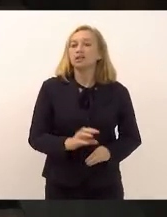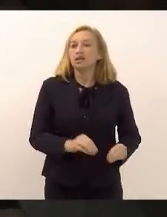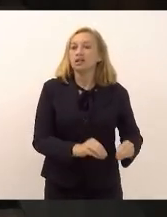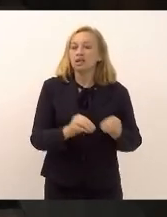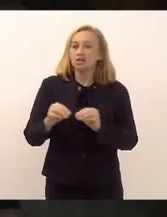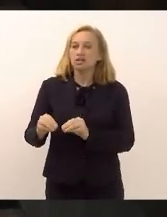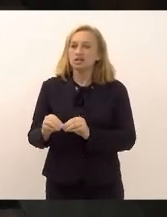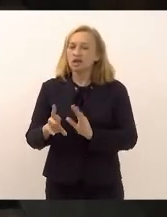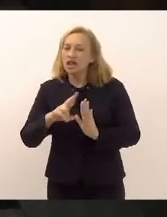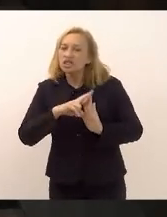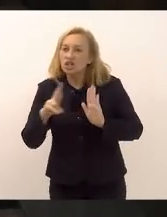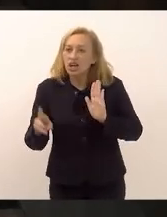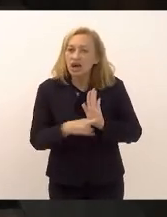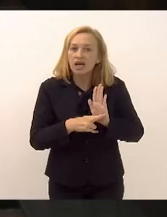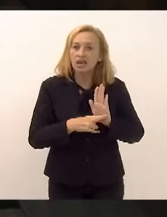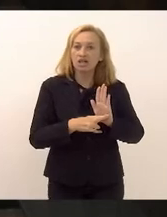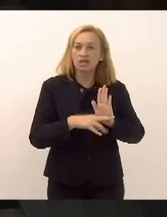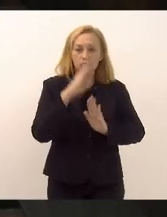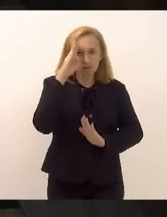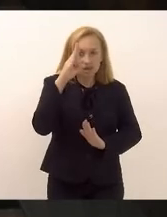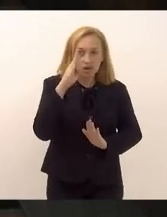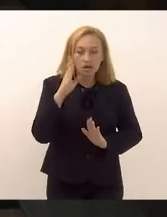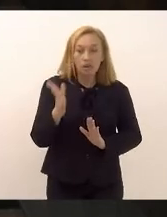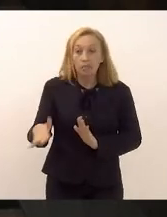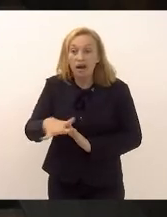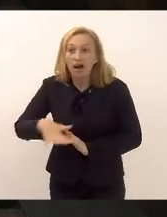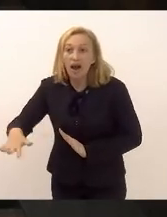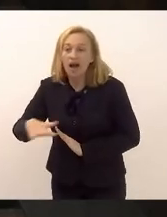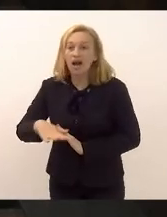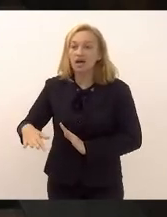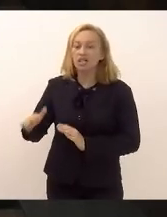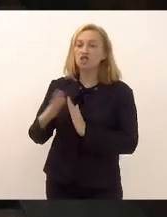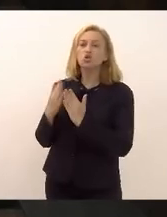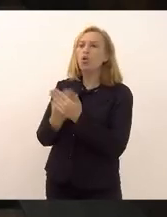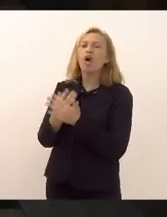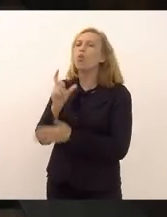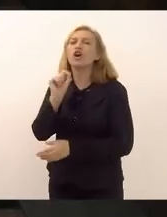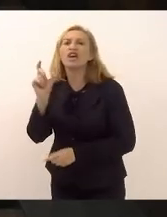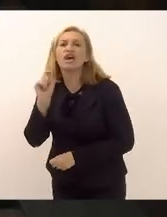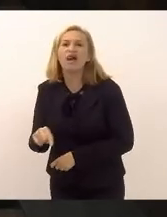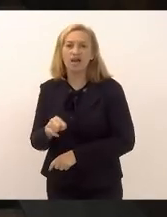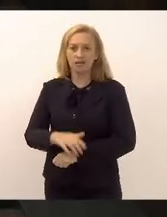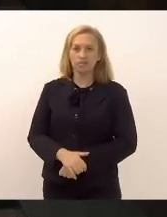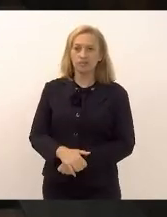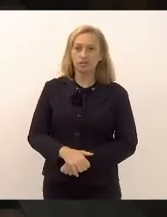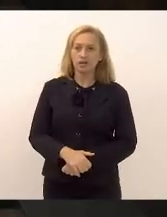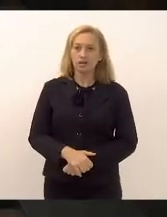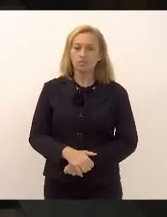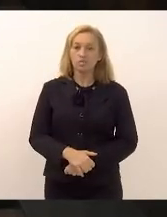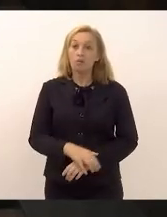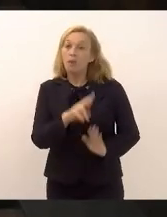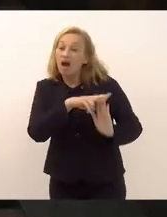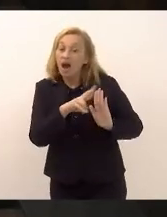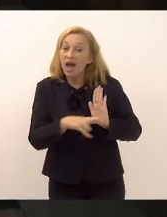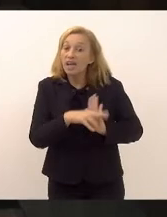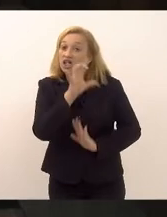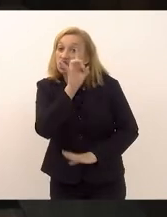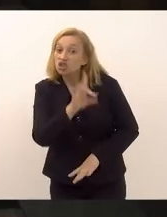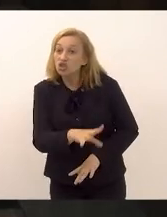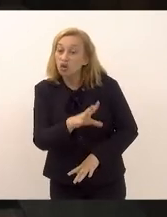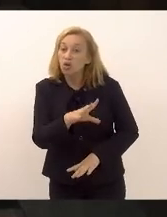das corporações militares para o ambiente escolar. O que é isso? Uma disciplina que só se